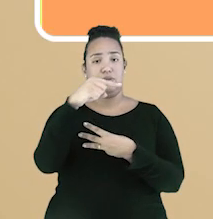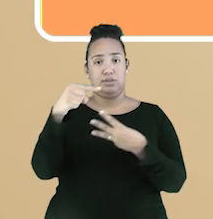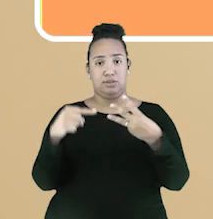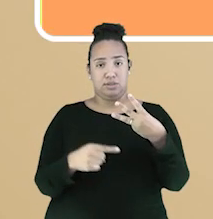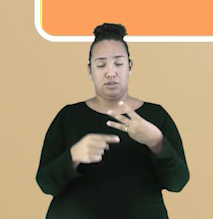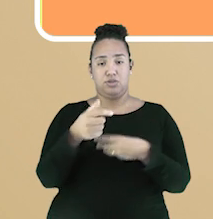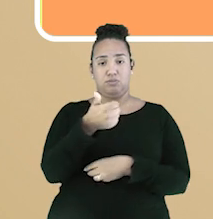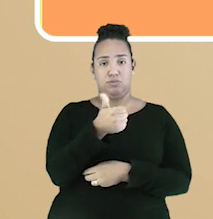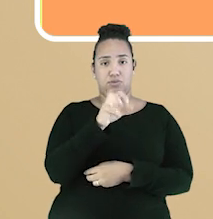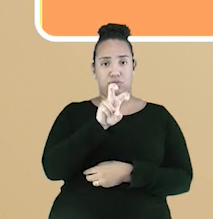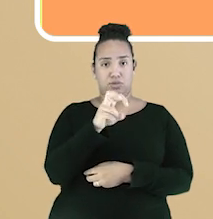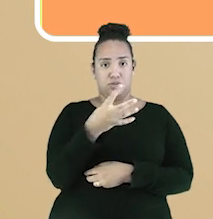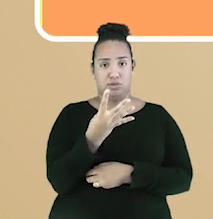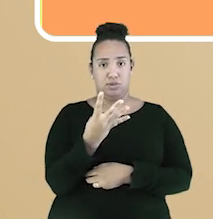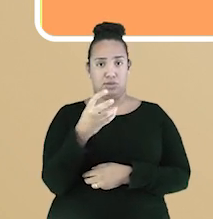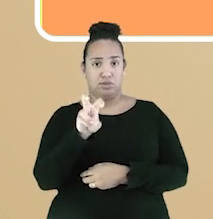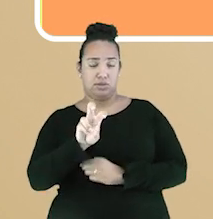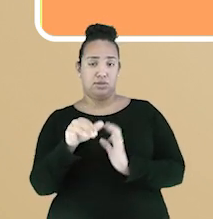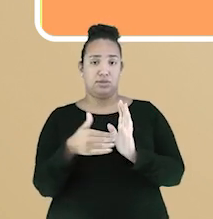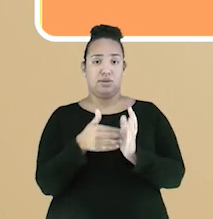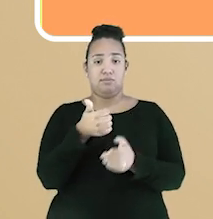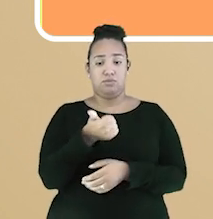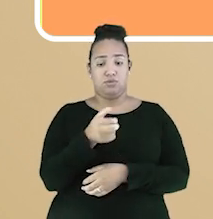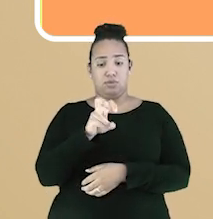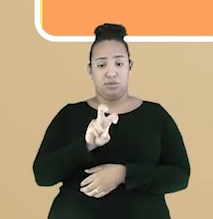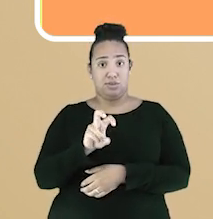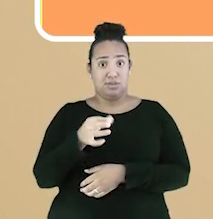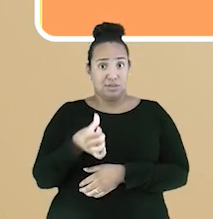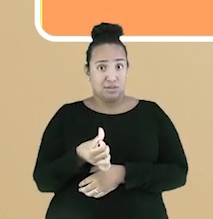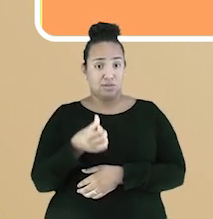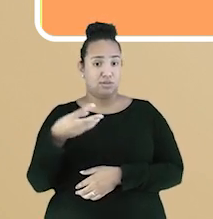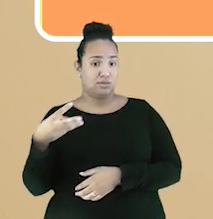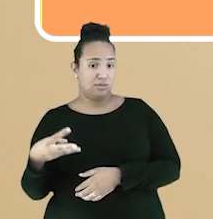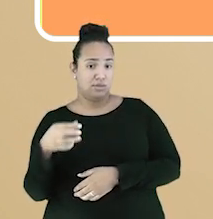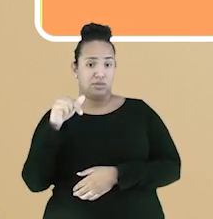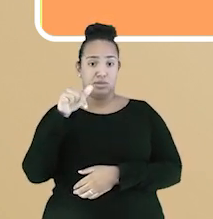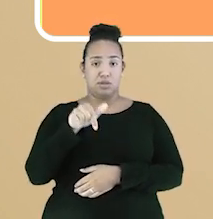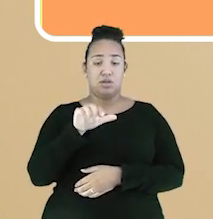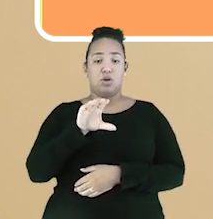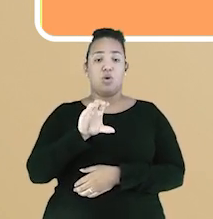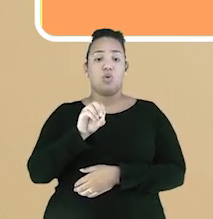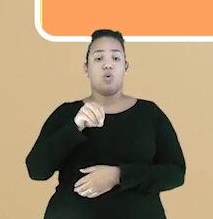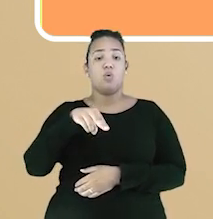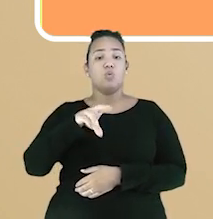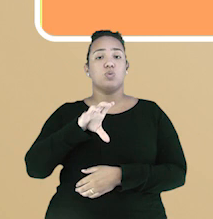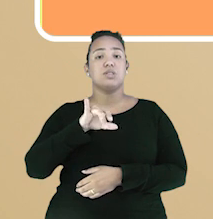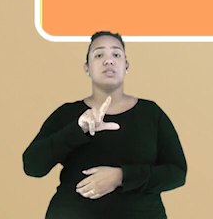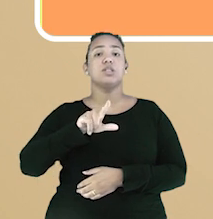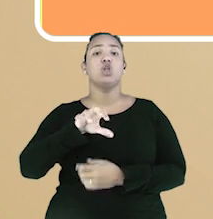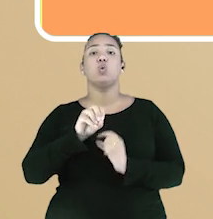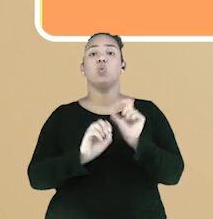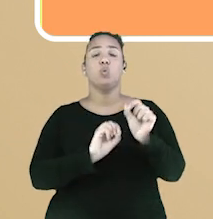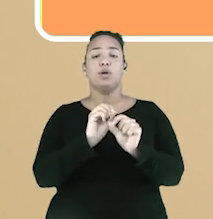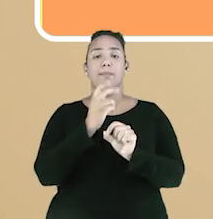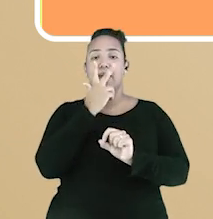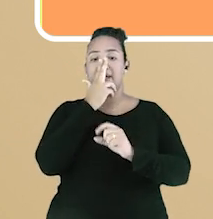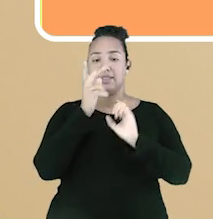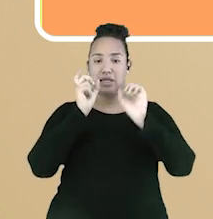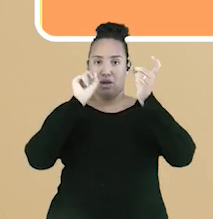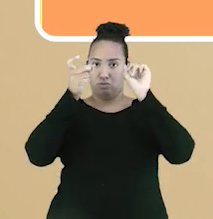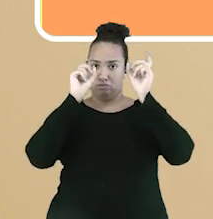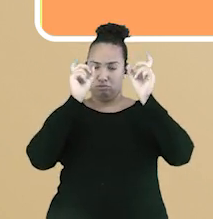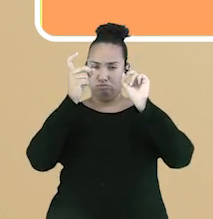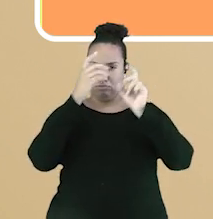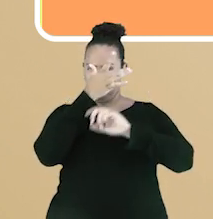entre 1545 e 1563. Um concílio é uma espécie de assembleia que reúne